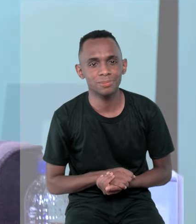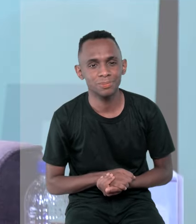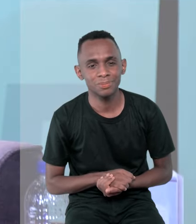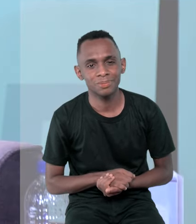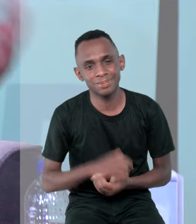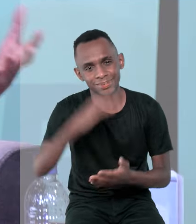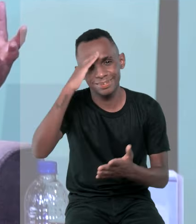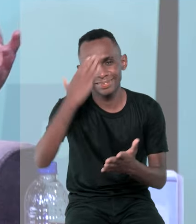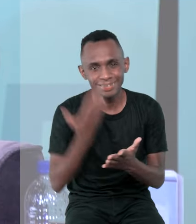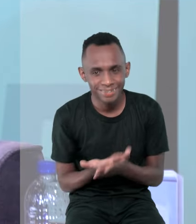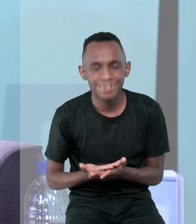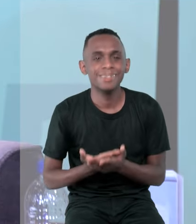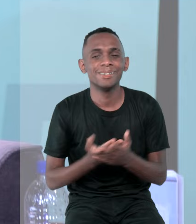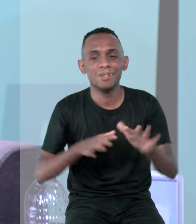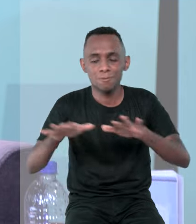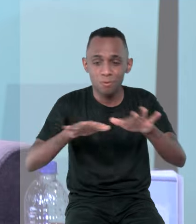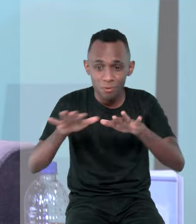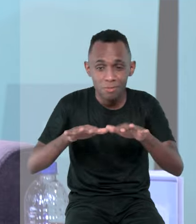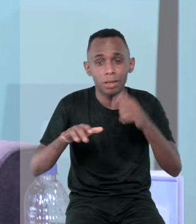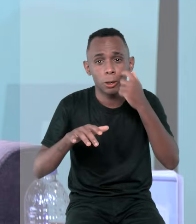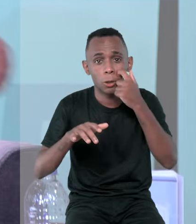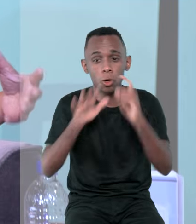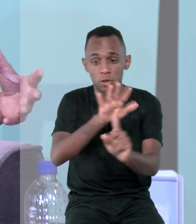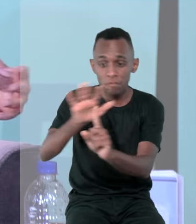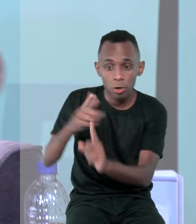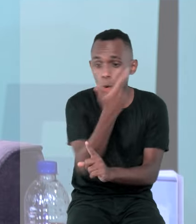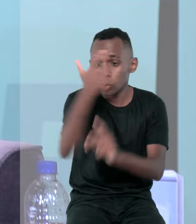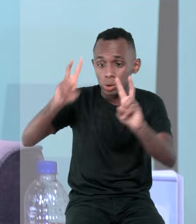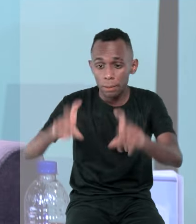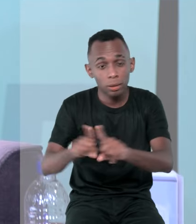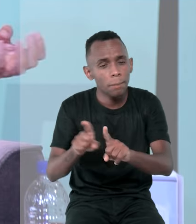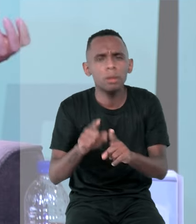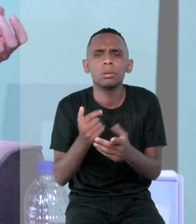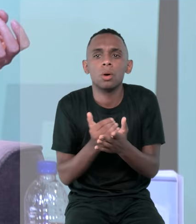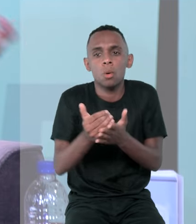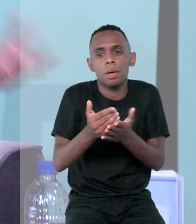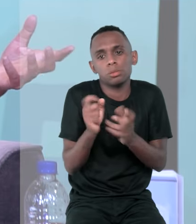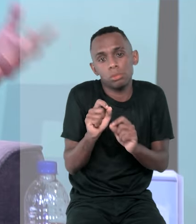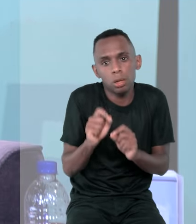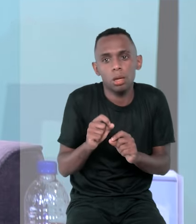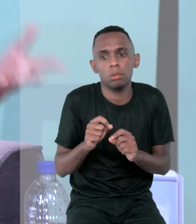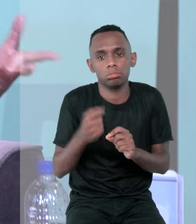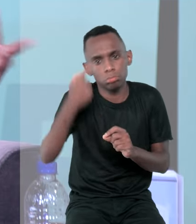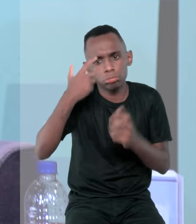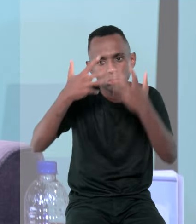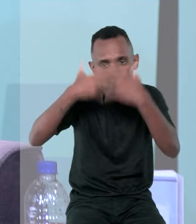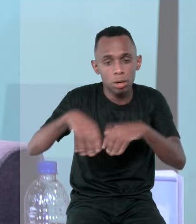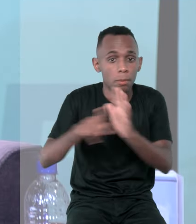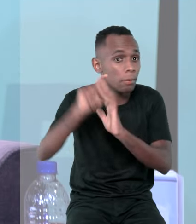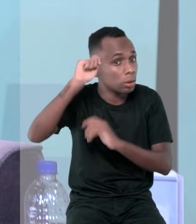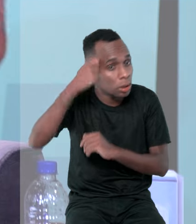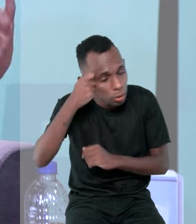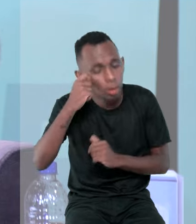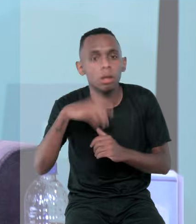E eu acho que com esse movimento impacta em outros aspectos também, né? Porque você começa a criar uma crítica preta,